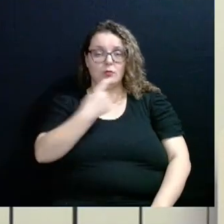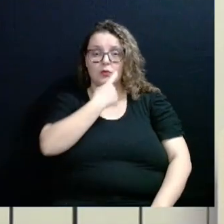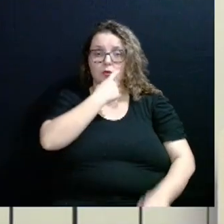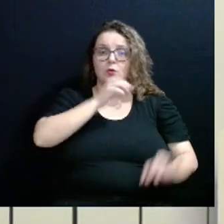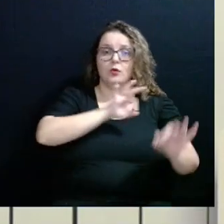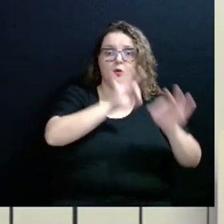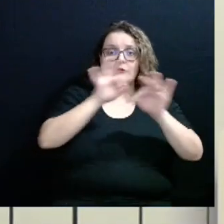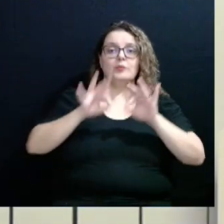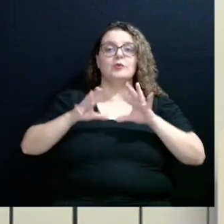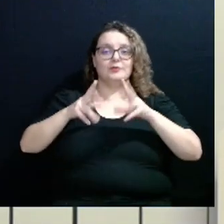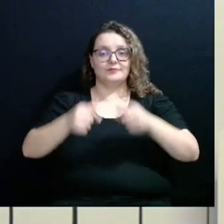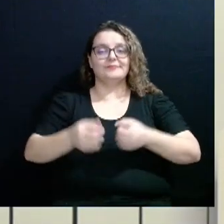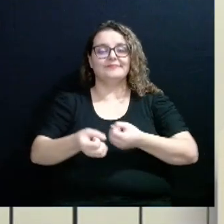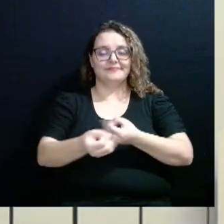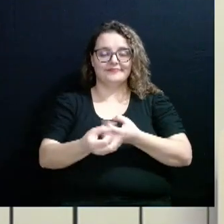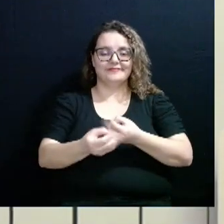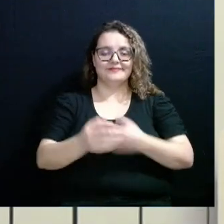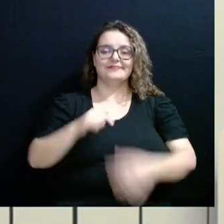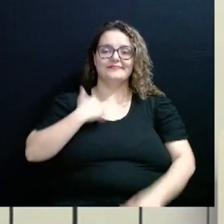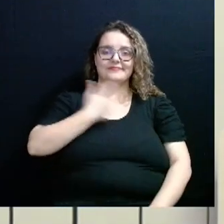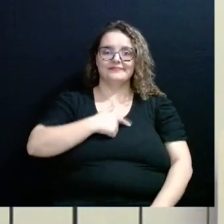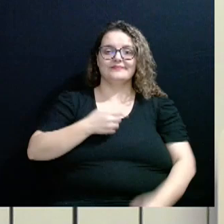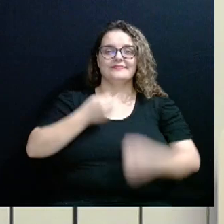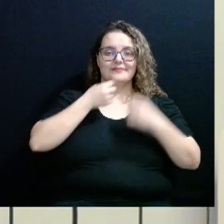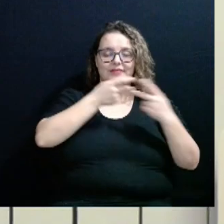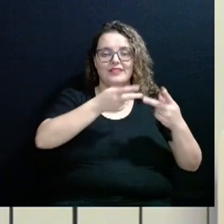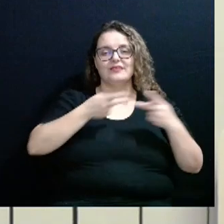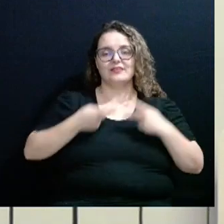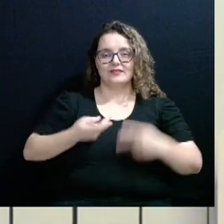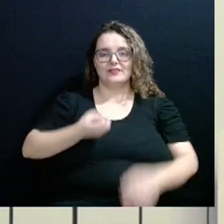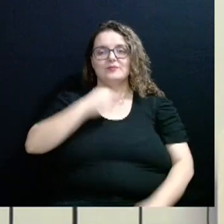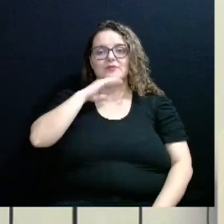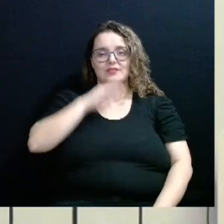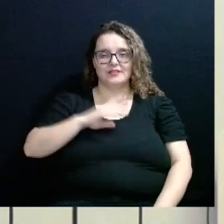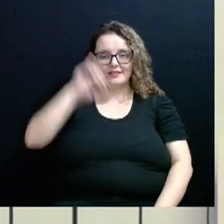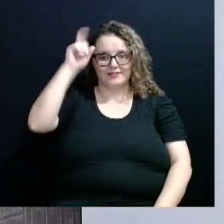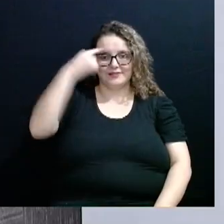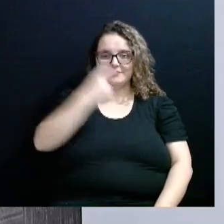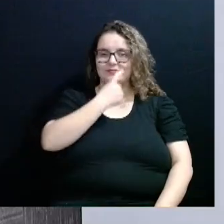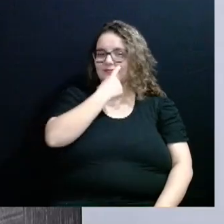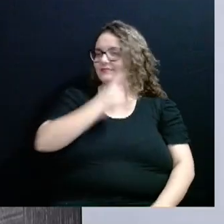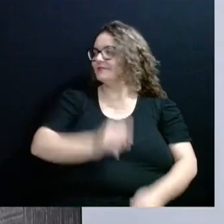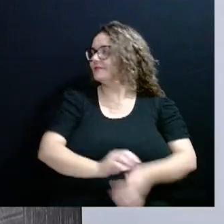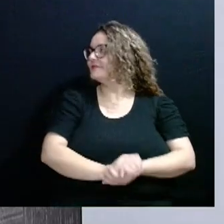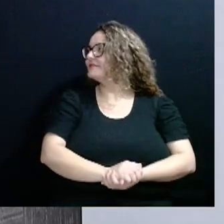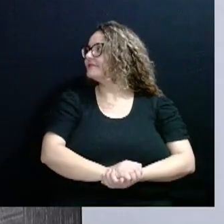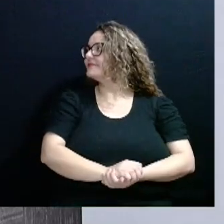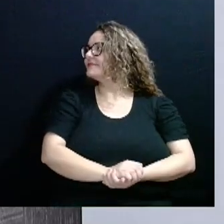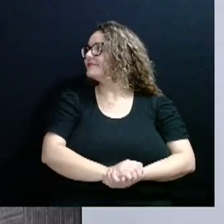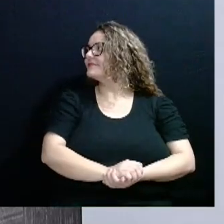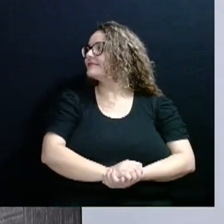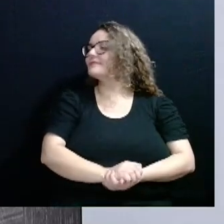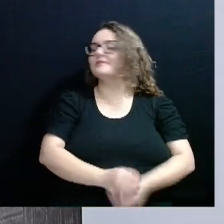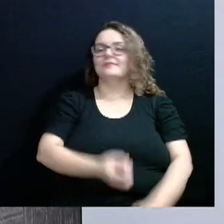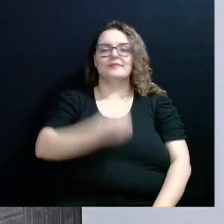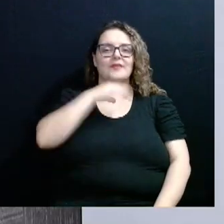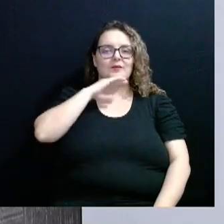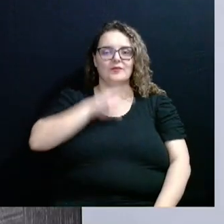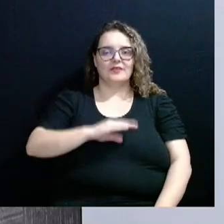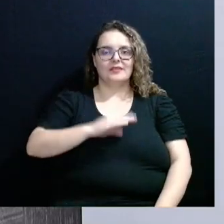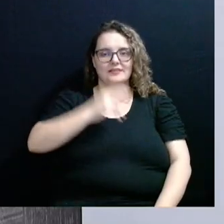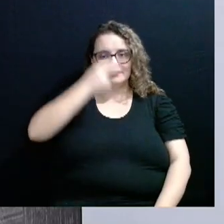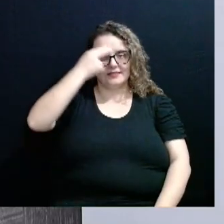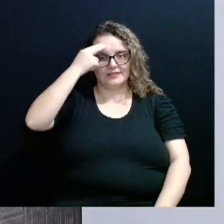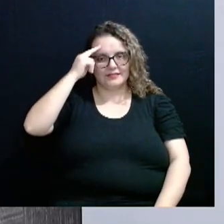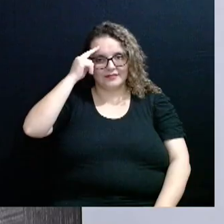agora as informações. Seja bem-vinda e boa tarde, Mirna. Boa tarde, Gabriel, e a você que nos